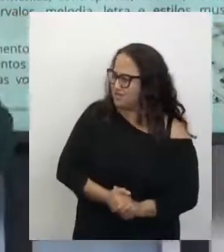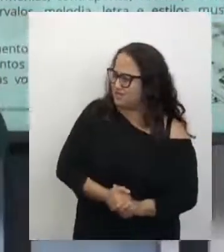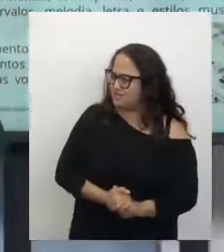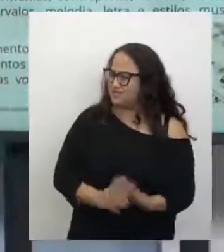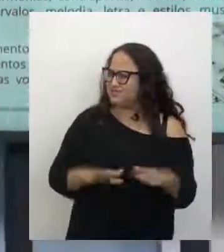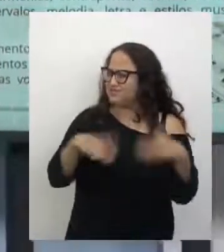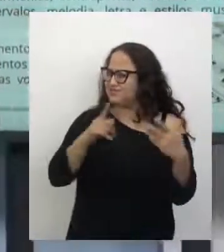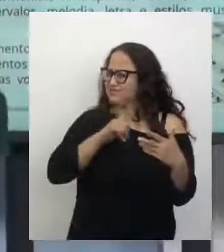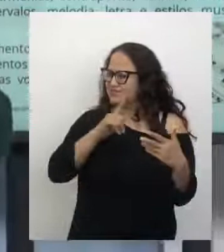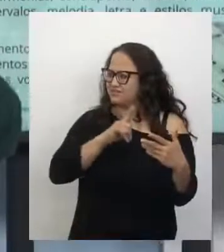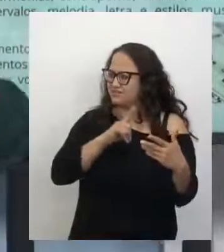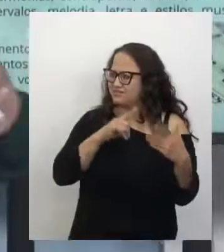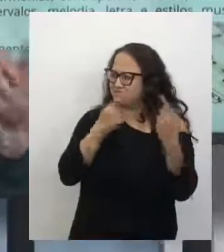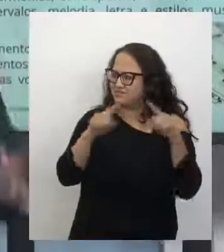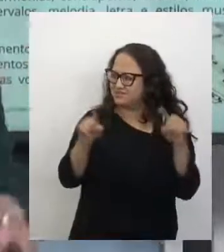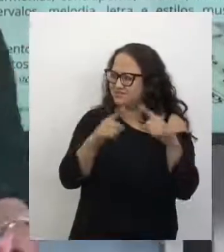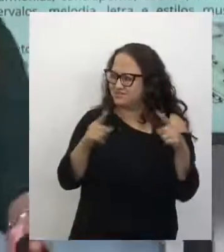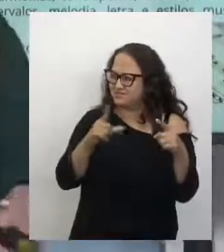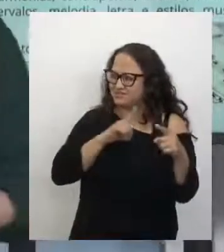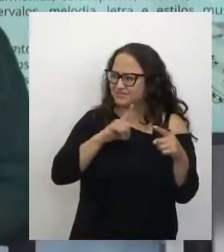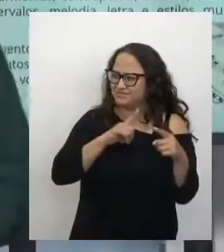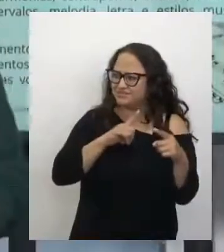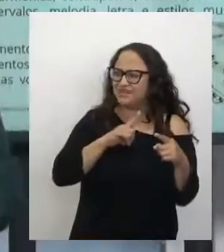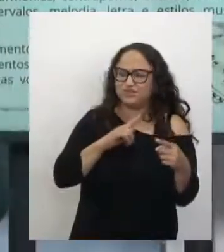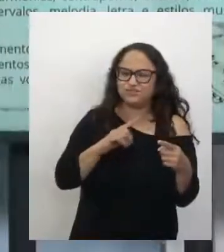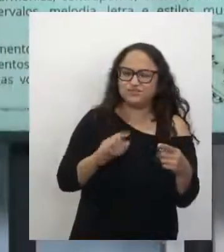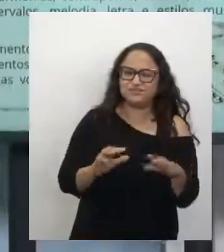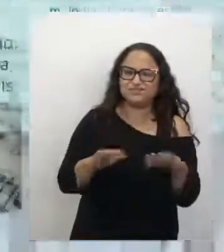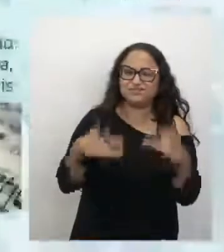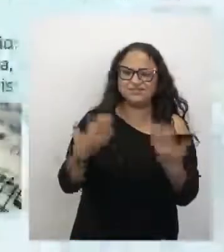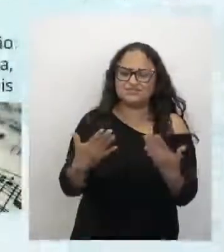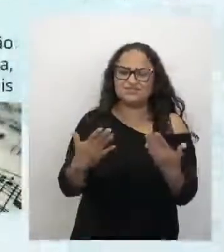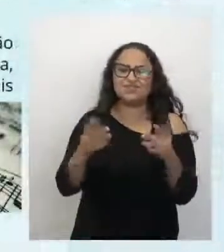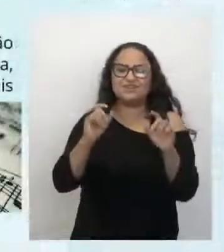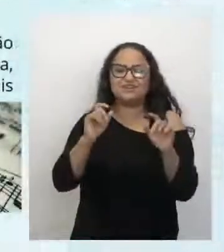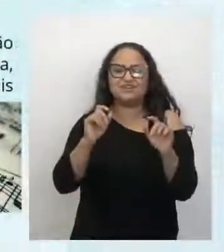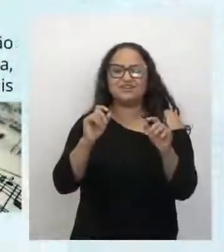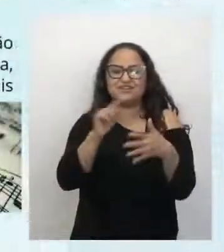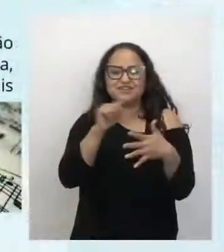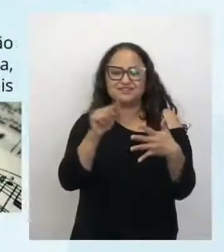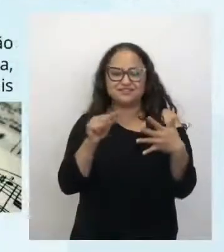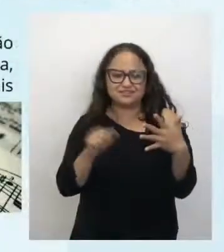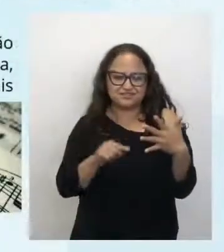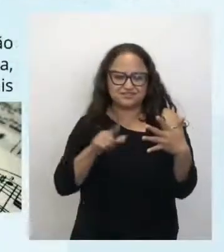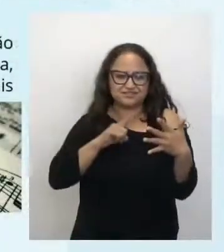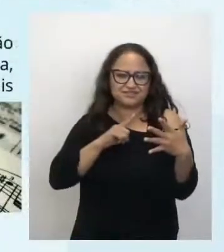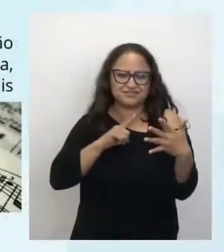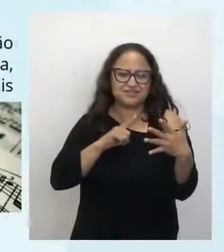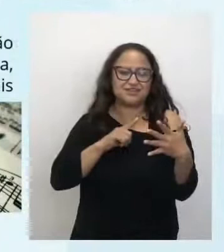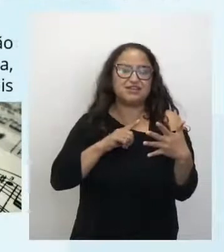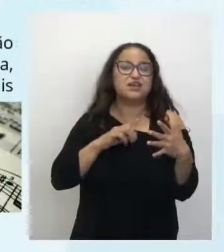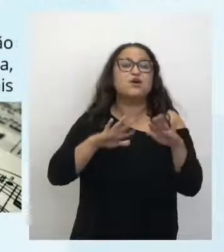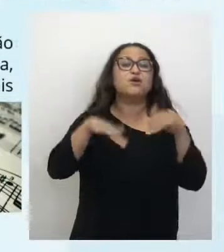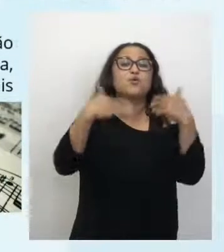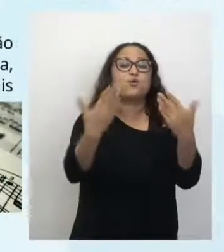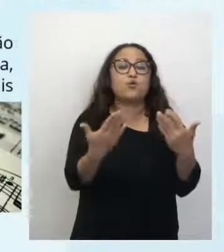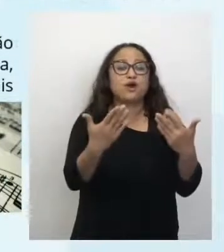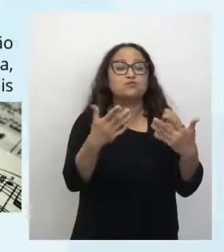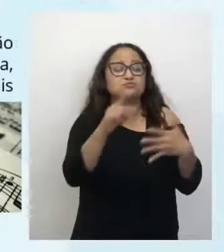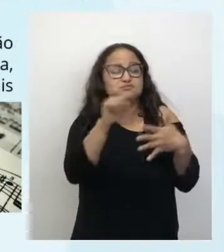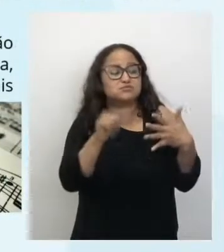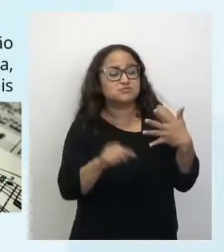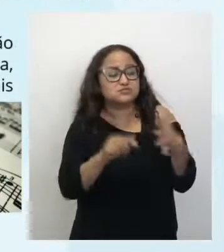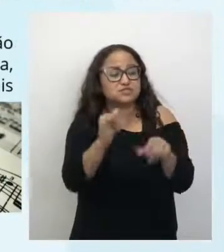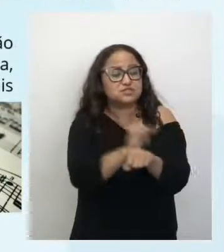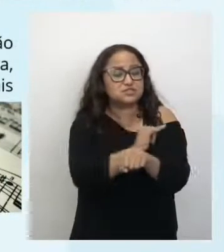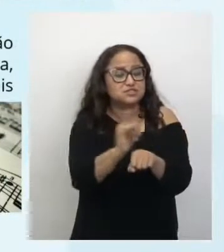muitas particularidades, como qualquer outra linguagem artística, tá? Nós temos, então, alguns elementos mais técnicos. Quais são esses elementos técnicos? Né?